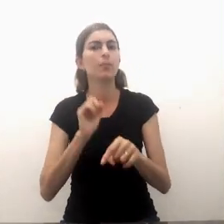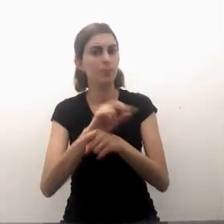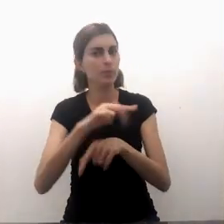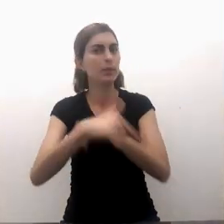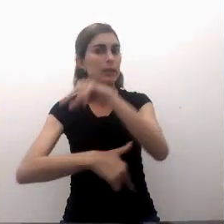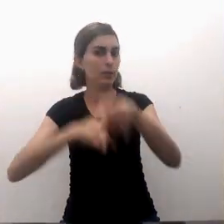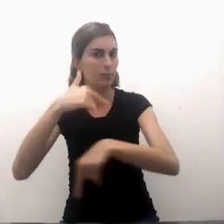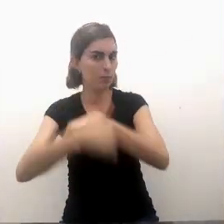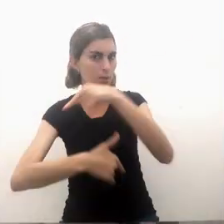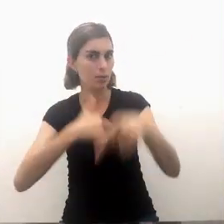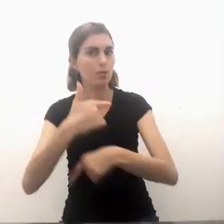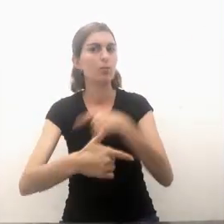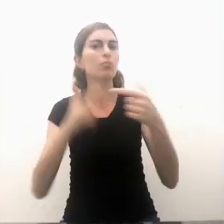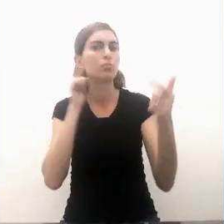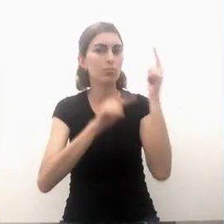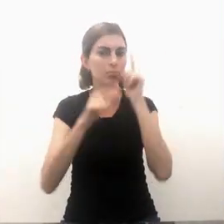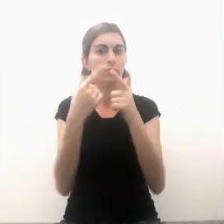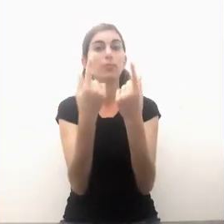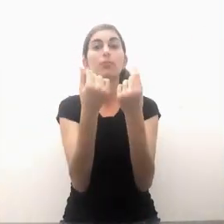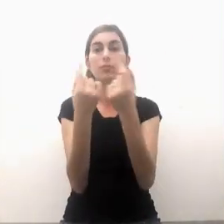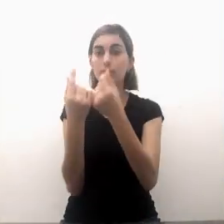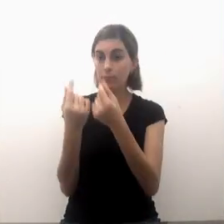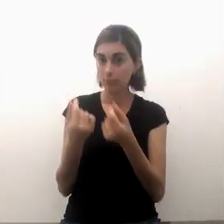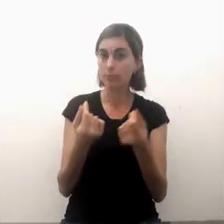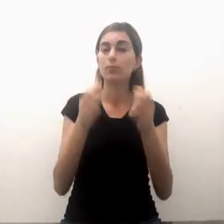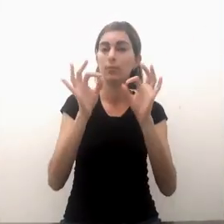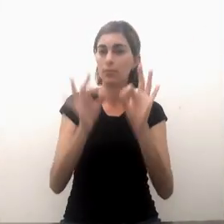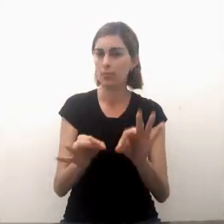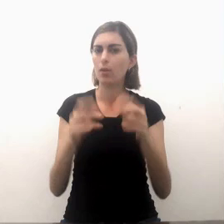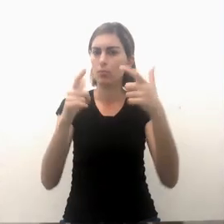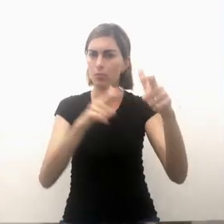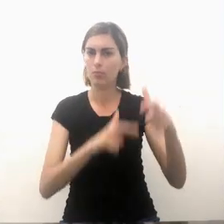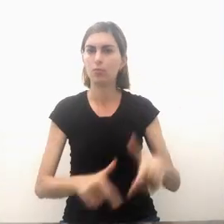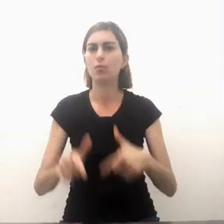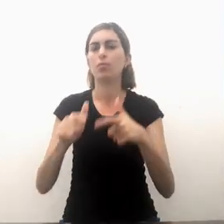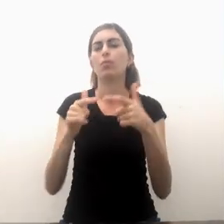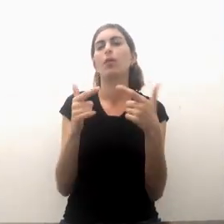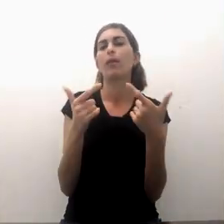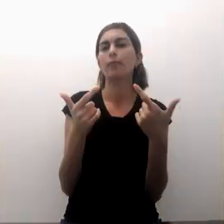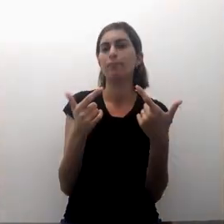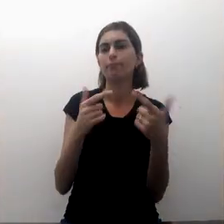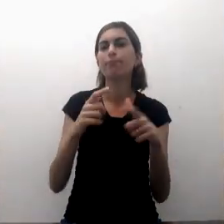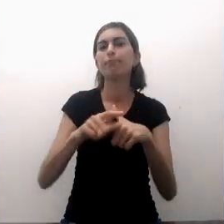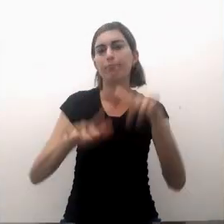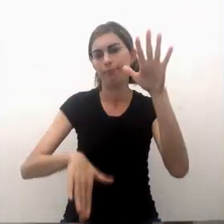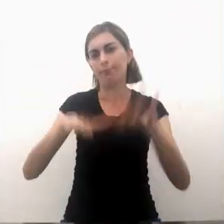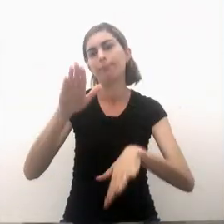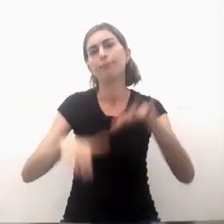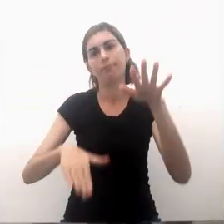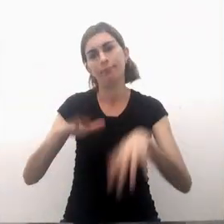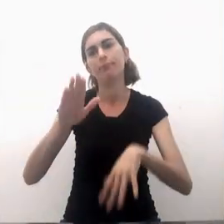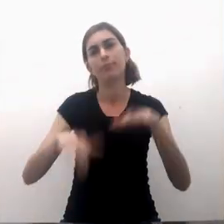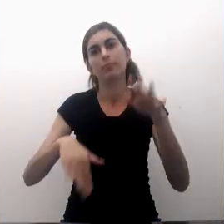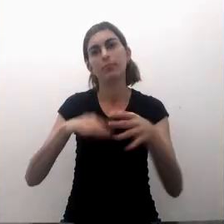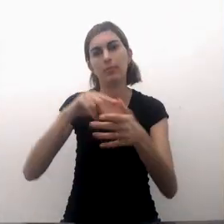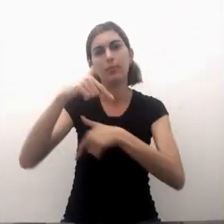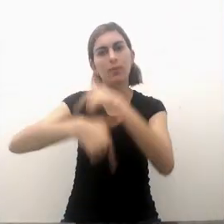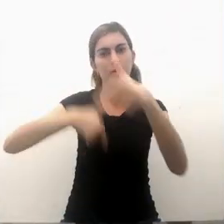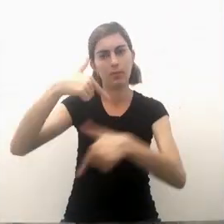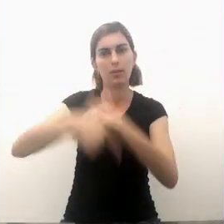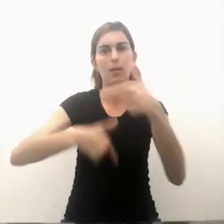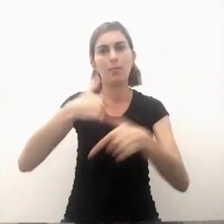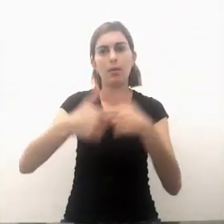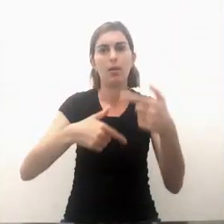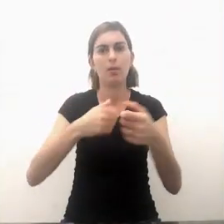emprego, tá, gente? A população começou a ganhar dinheiro. É certo que esses ambientes eram ambientes que muitas vezes funcionavam com